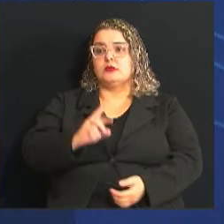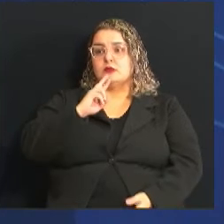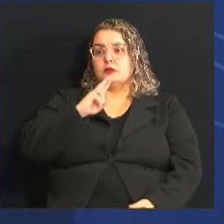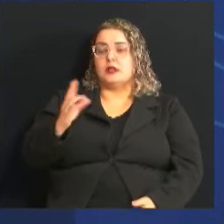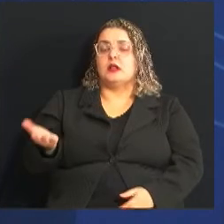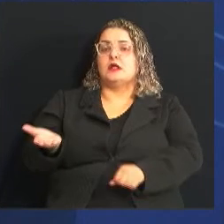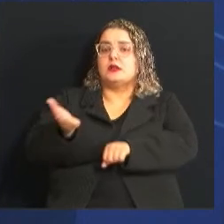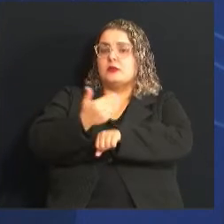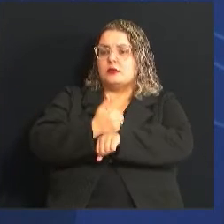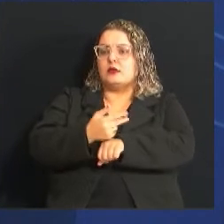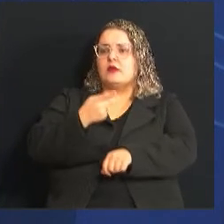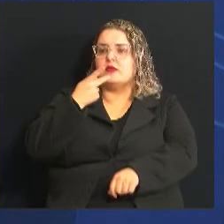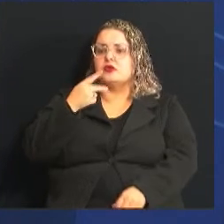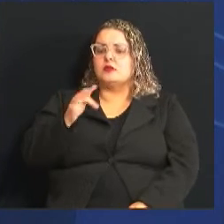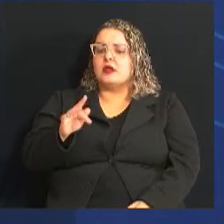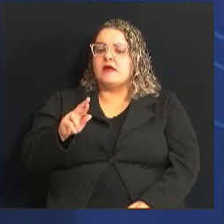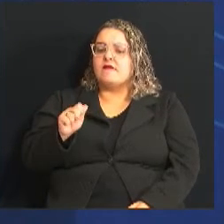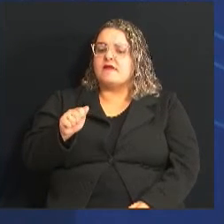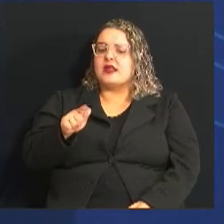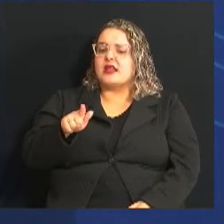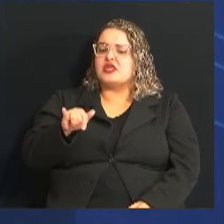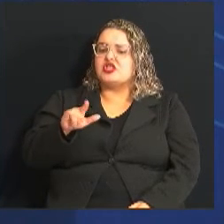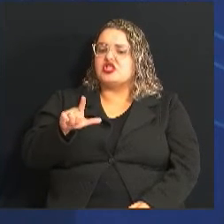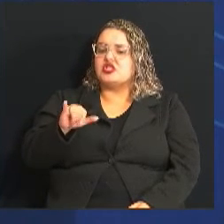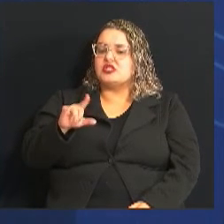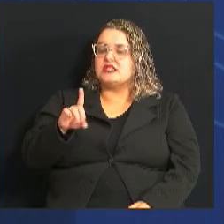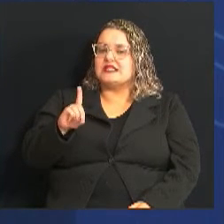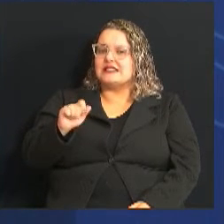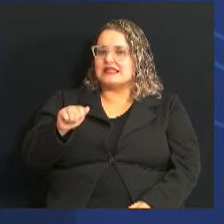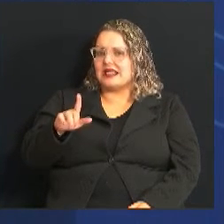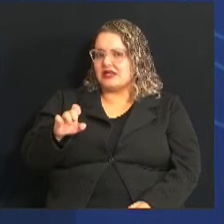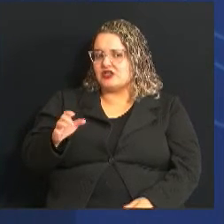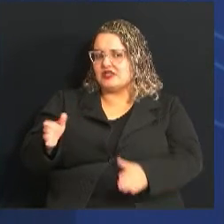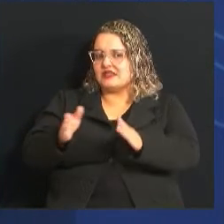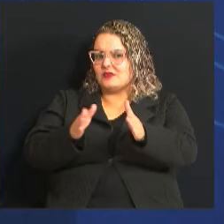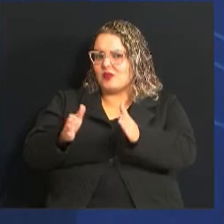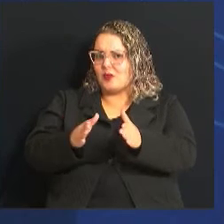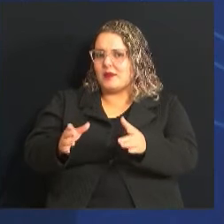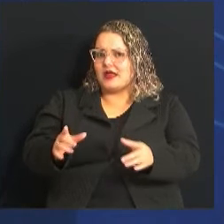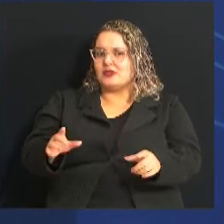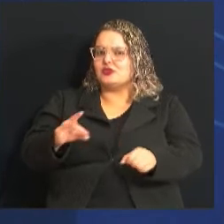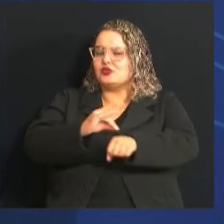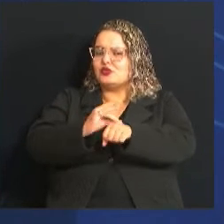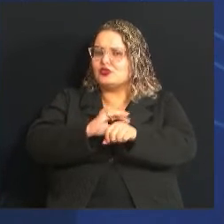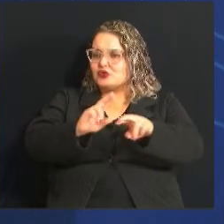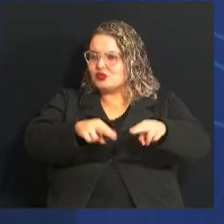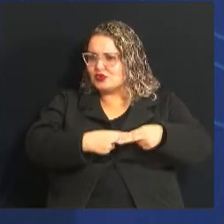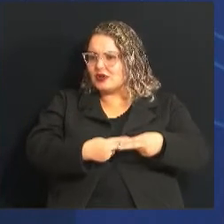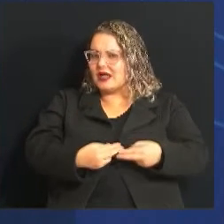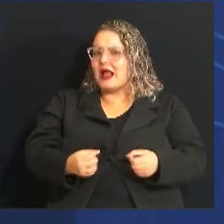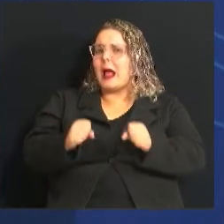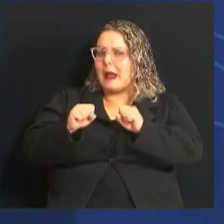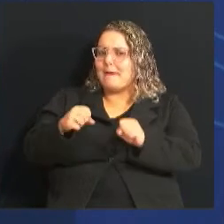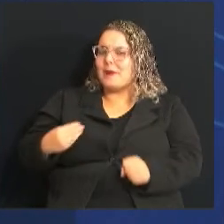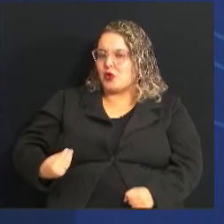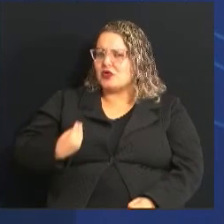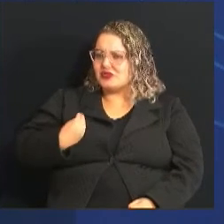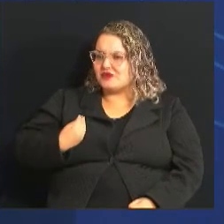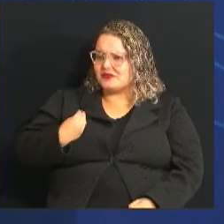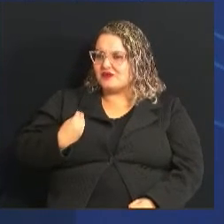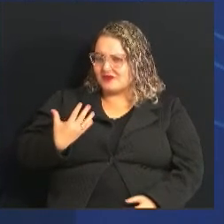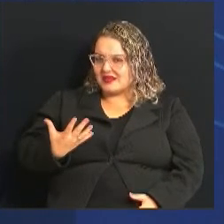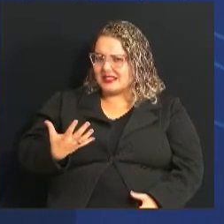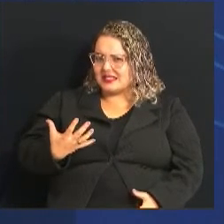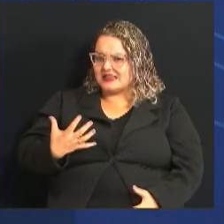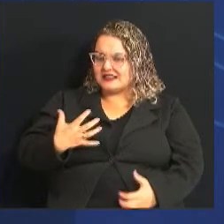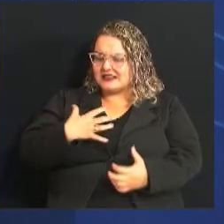sobre a fragilidade, né? Neste momento de luto, a criança, ela pode presenciar essa fragilidade dos